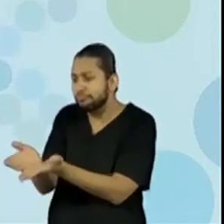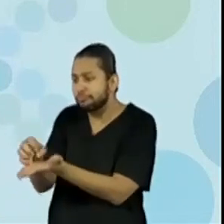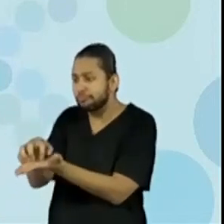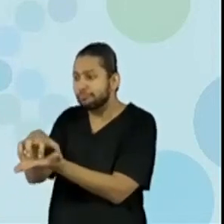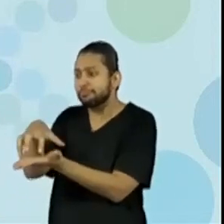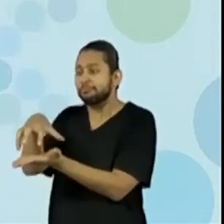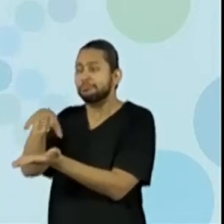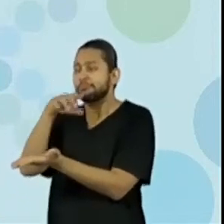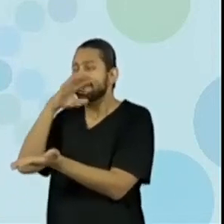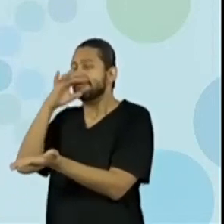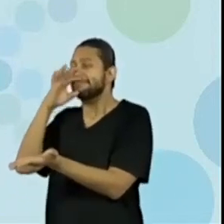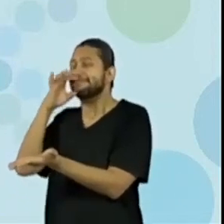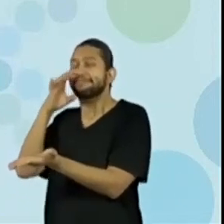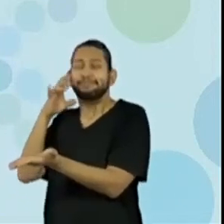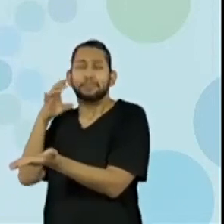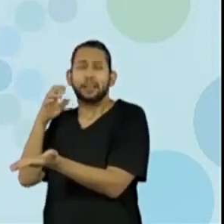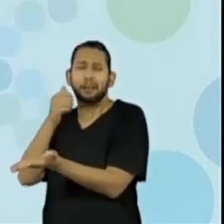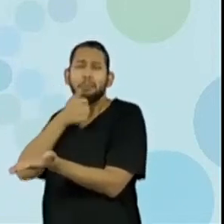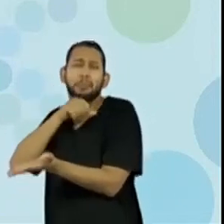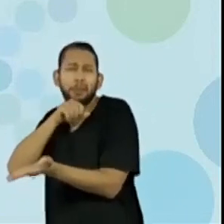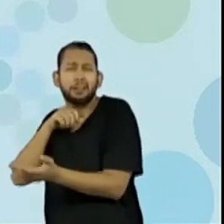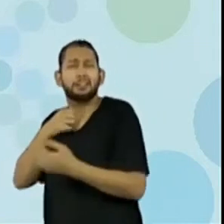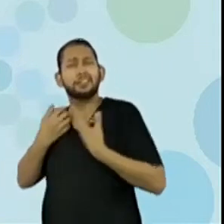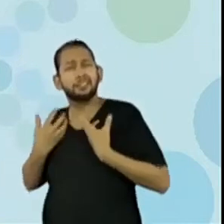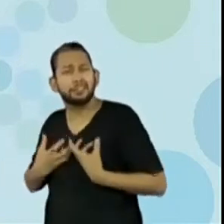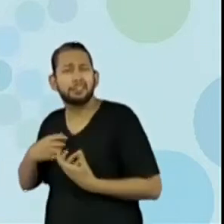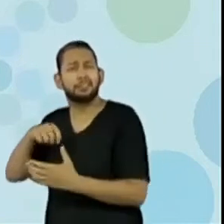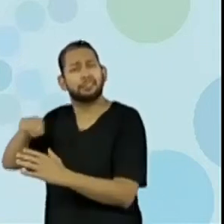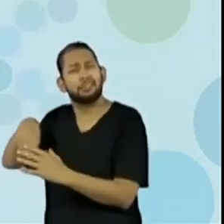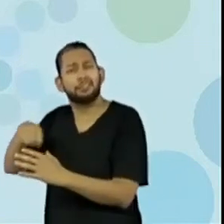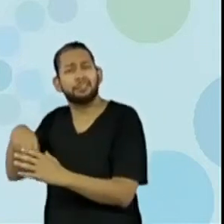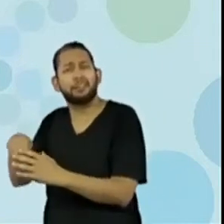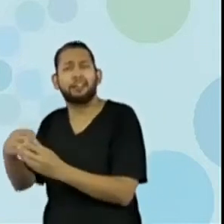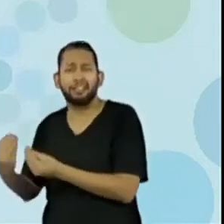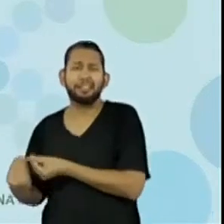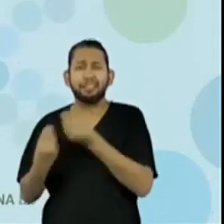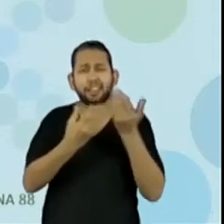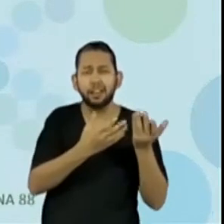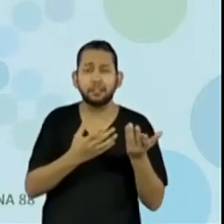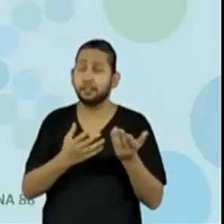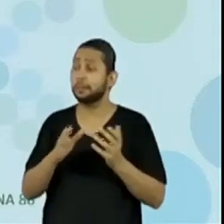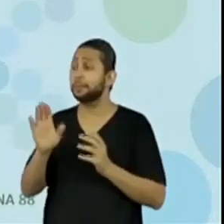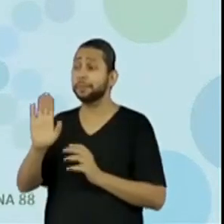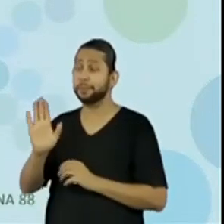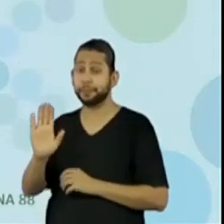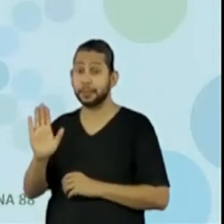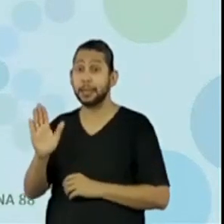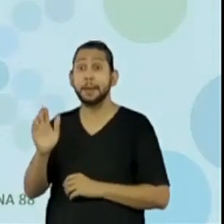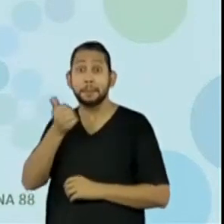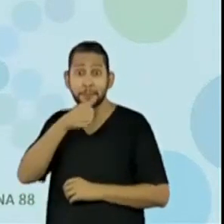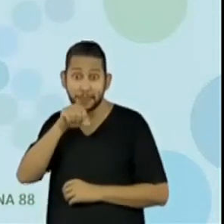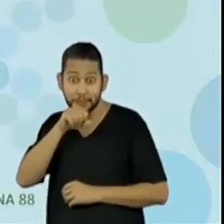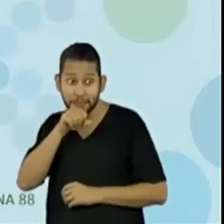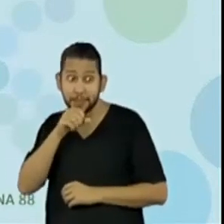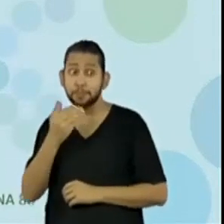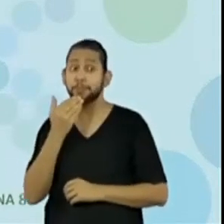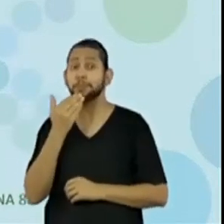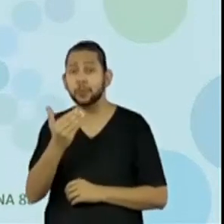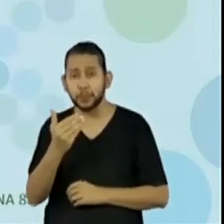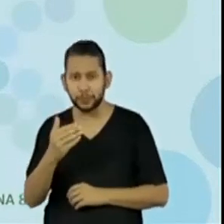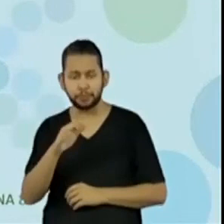tão cansada que não tinha mais ânimo para andar pela floresta e levá-las para a velhinha. Então, chamou a